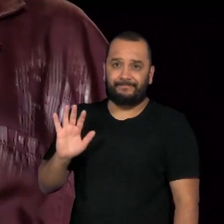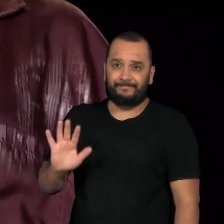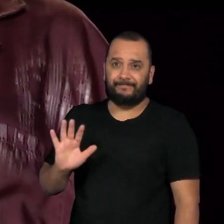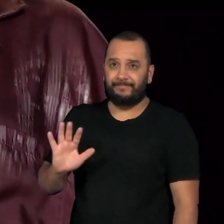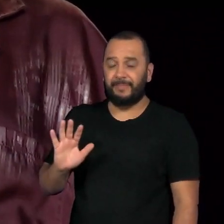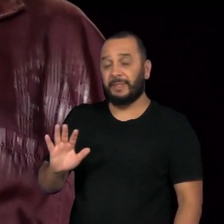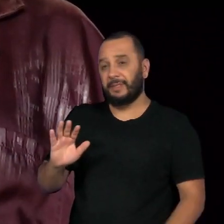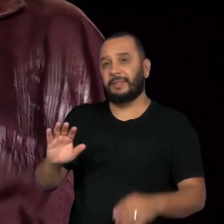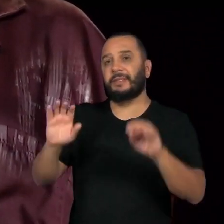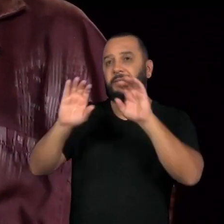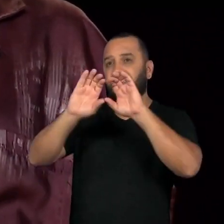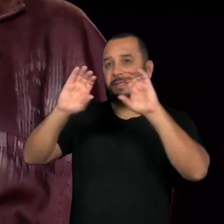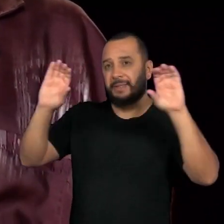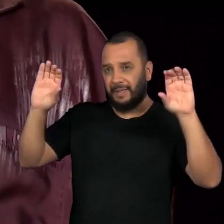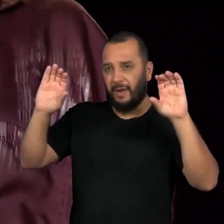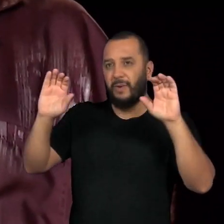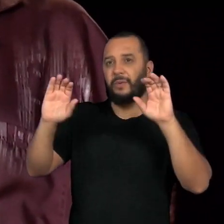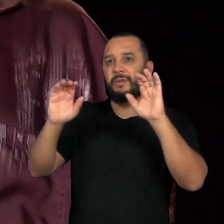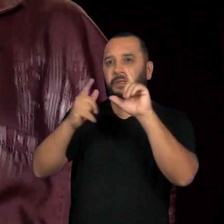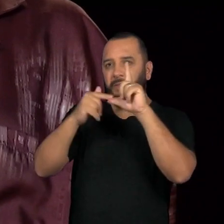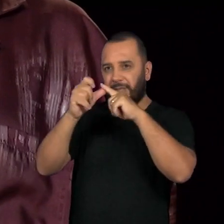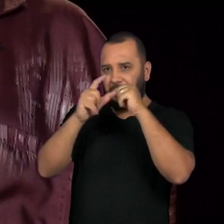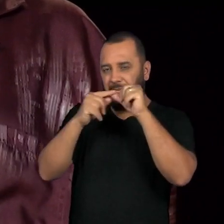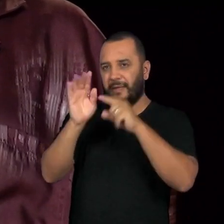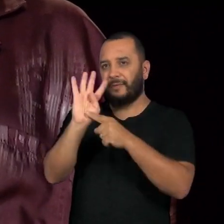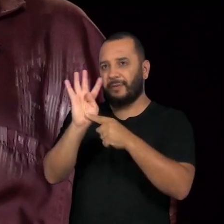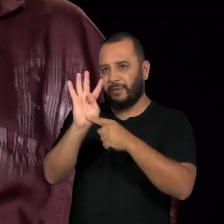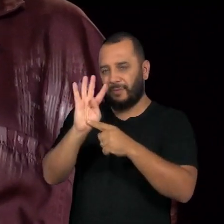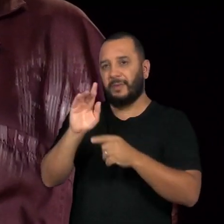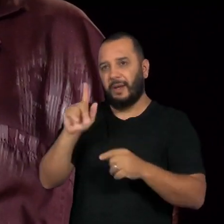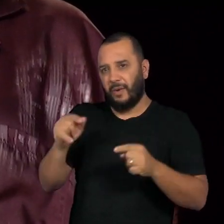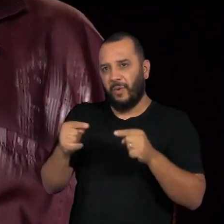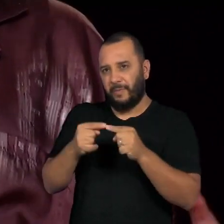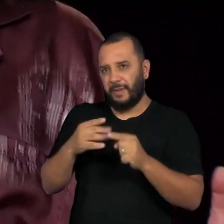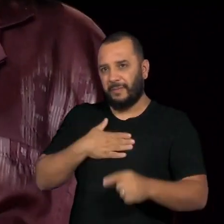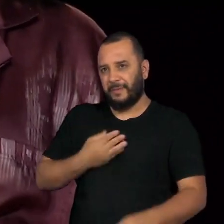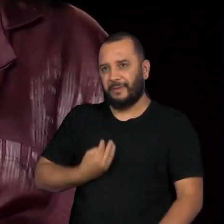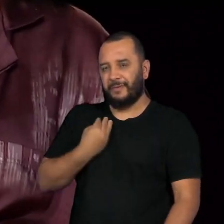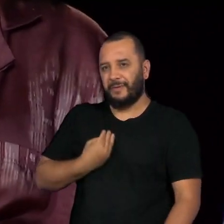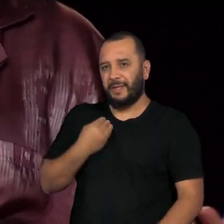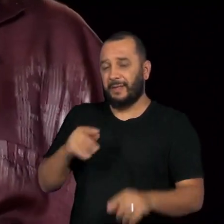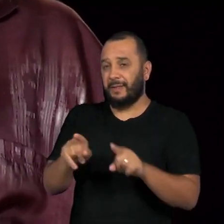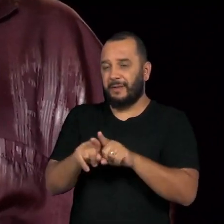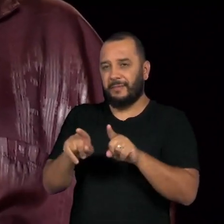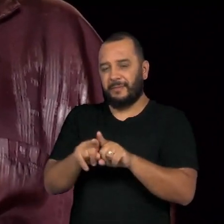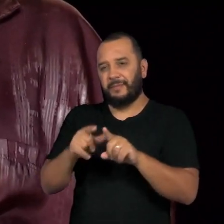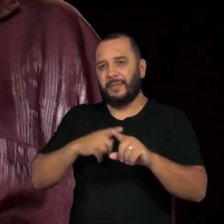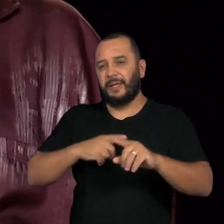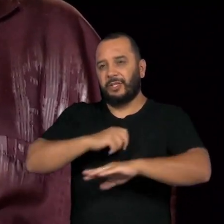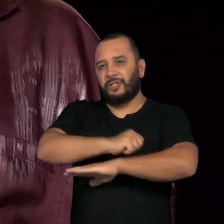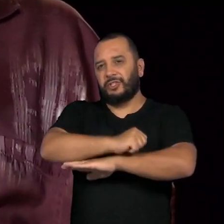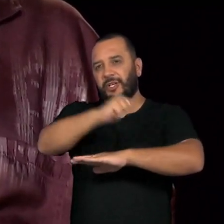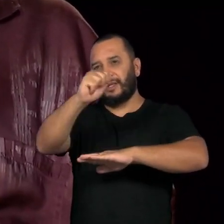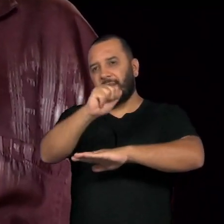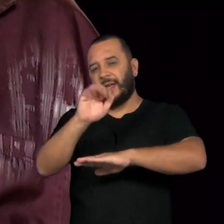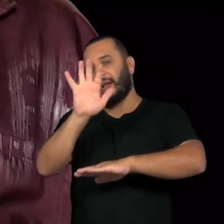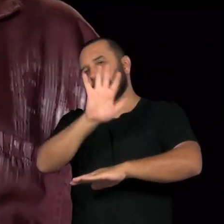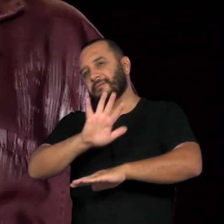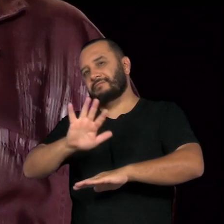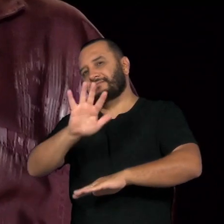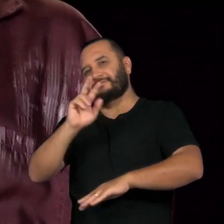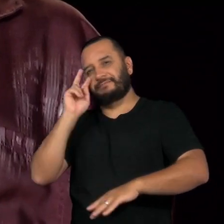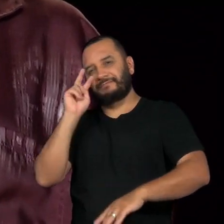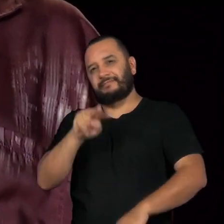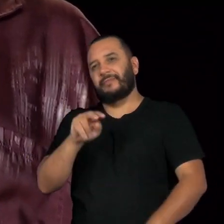de Estrelas tem a ver com isso, né? O Através da Janela também, né, uma espécie de crítica a